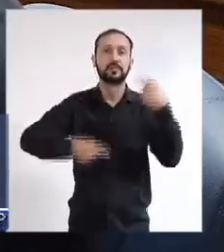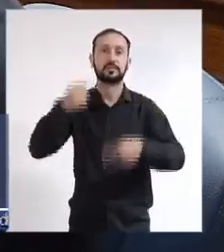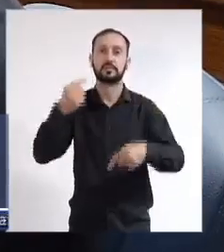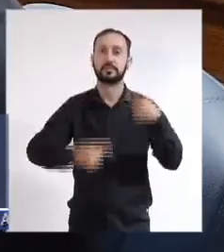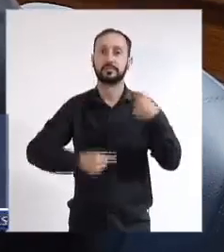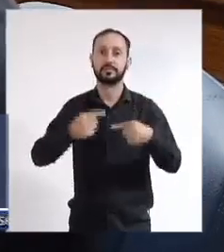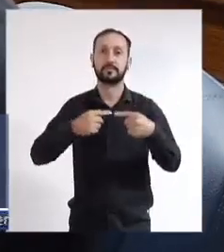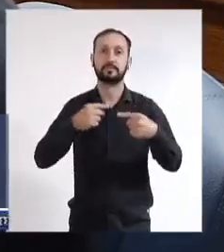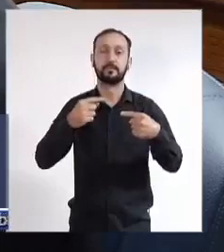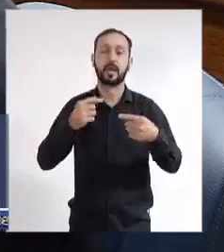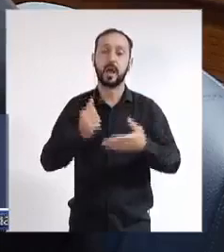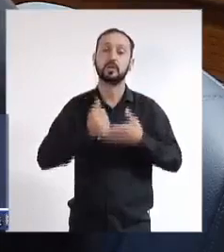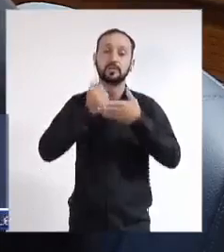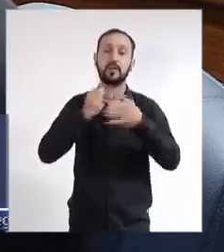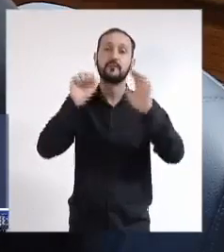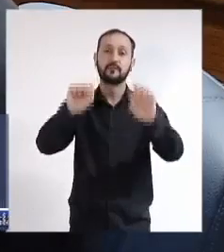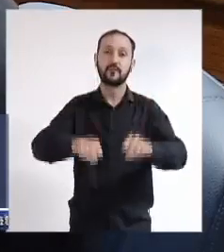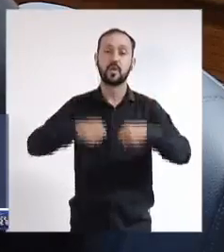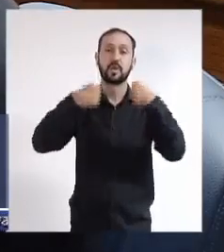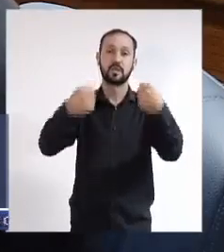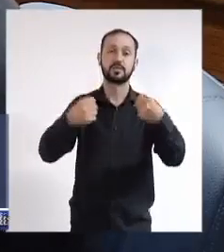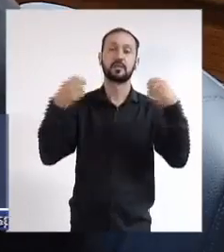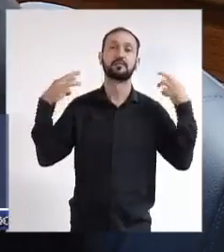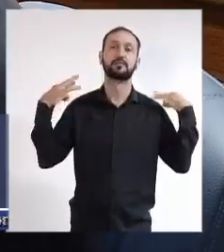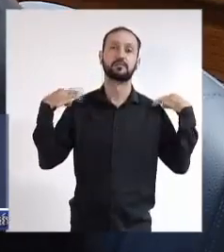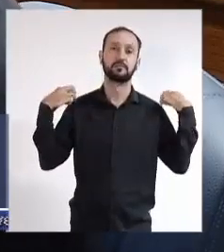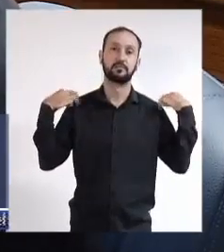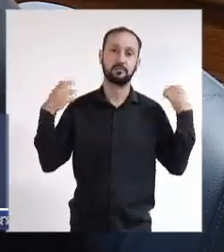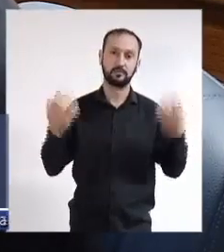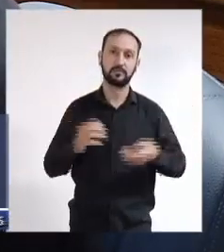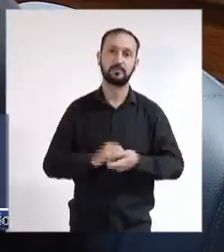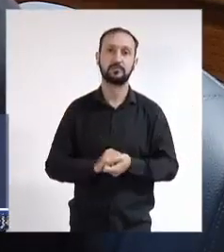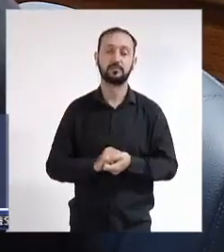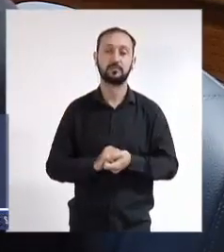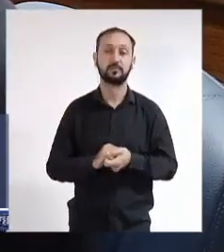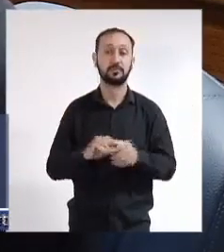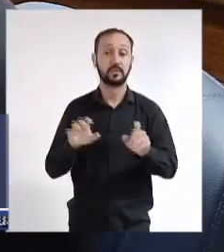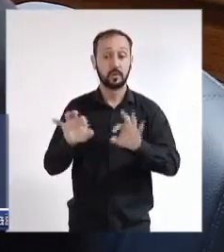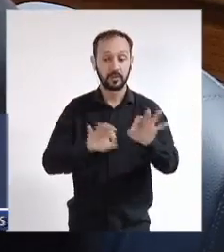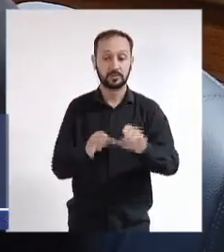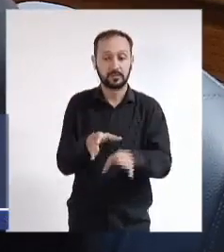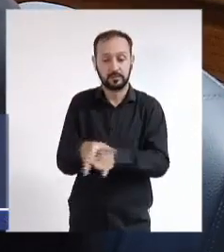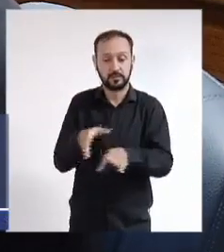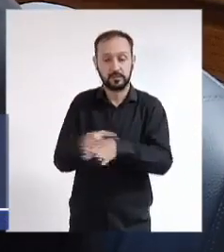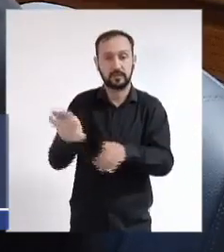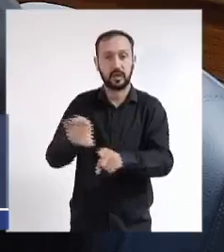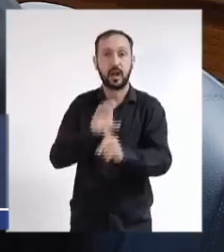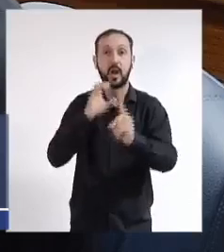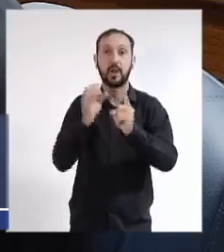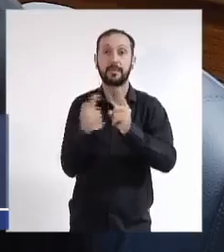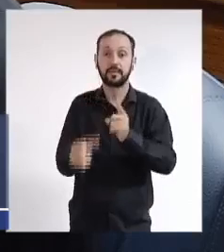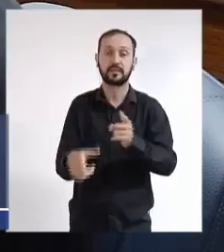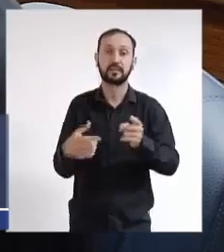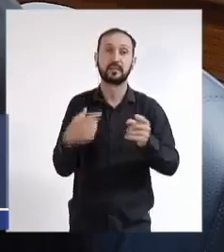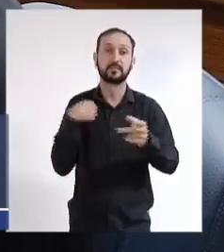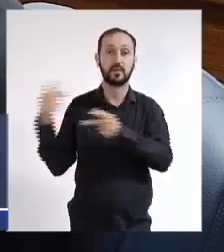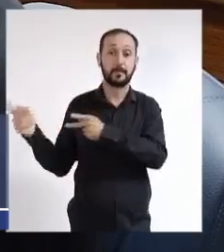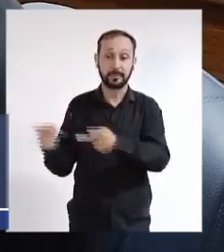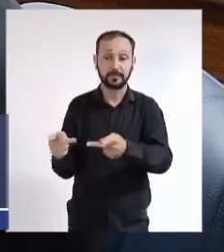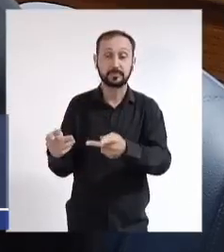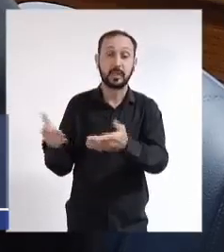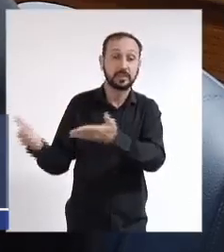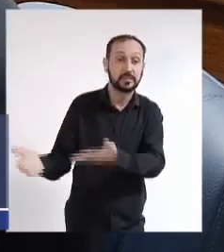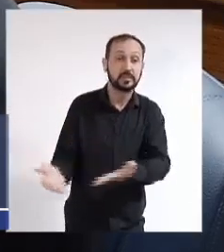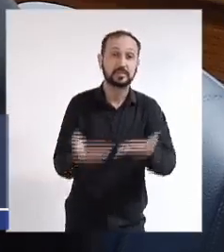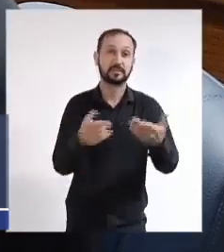praia fortalecer esse turismo qualificar também a comunidade pra ela pra receber esse turista porque